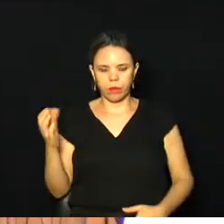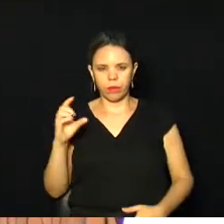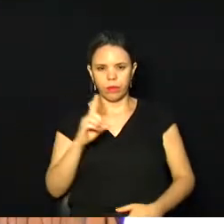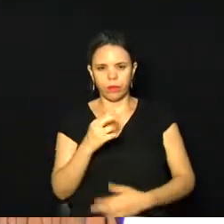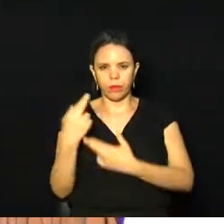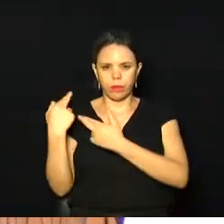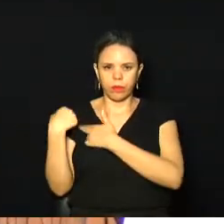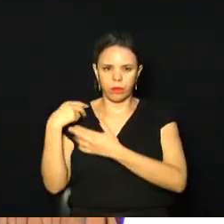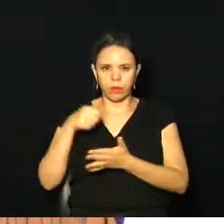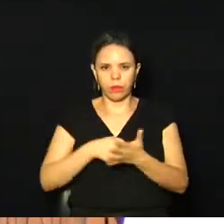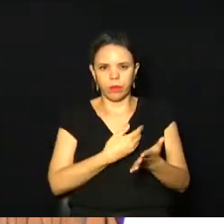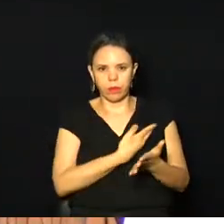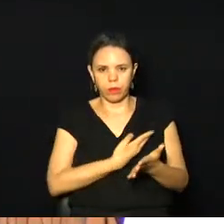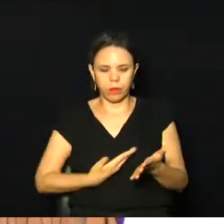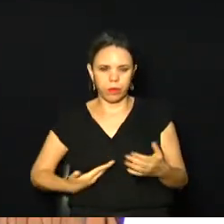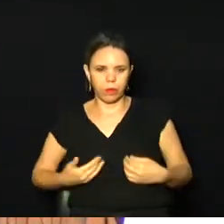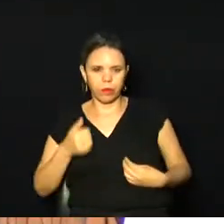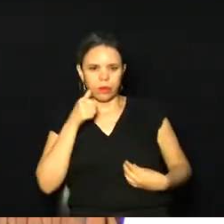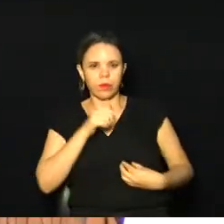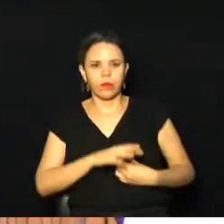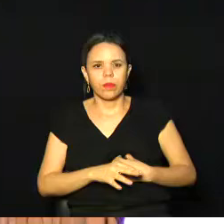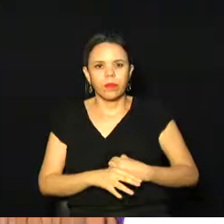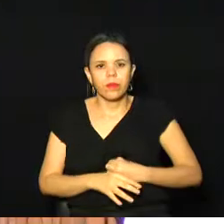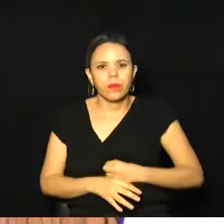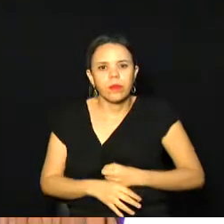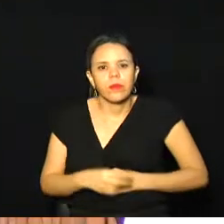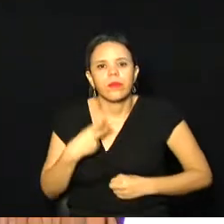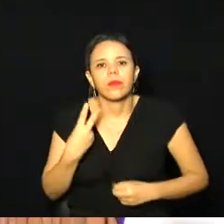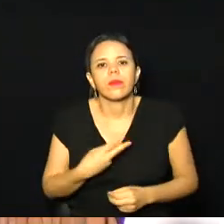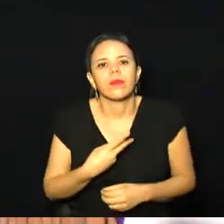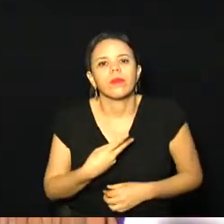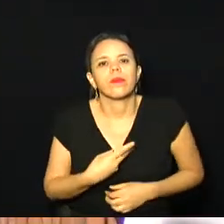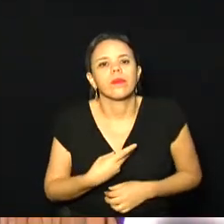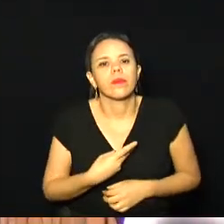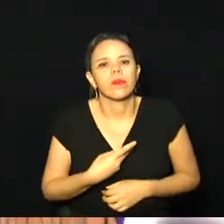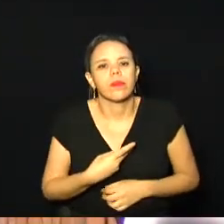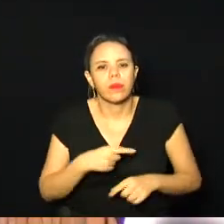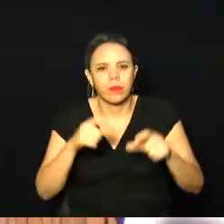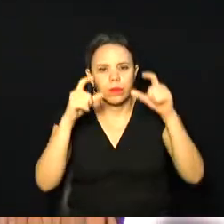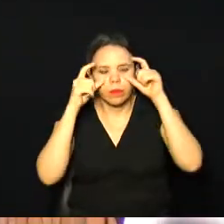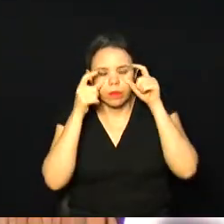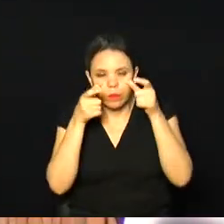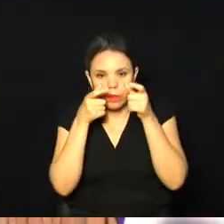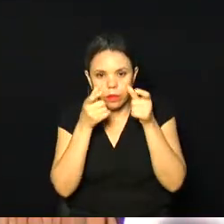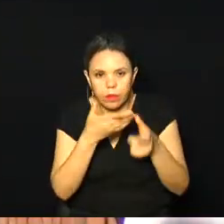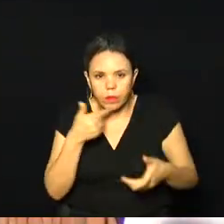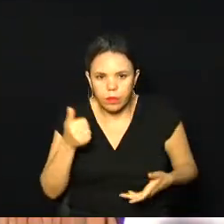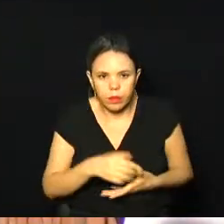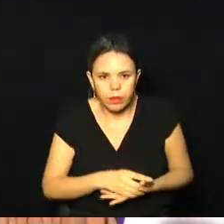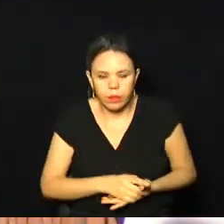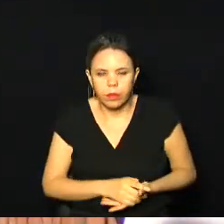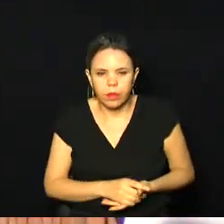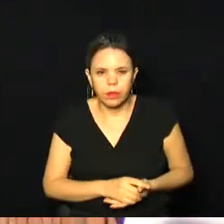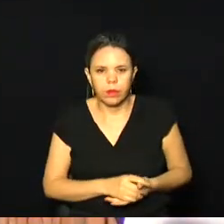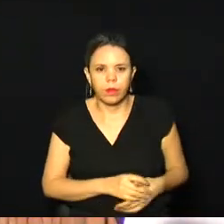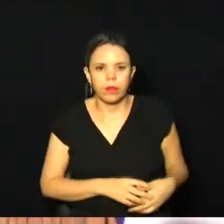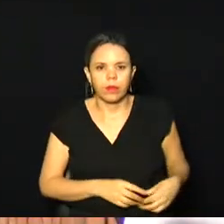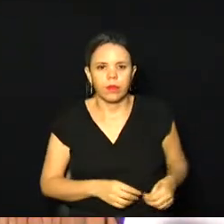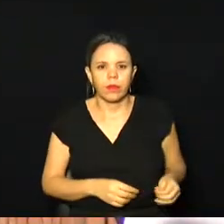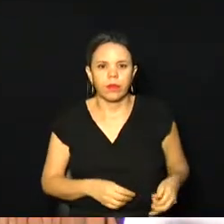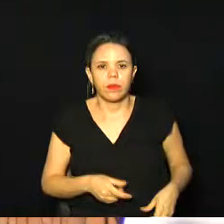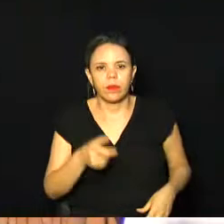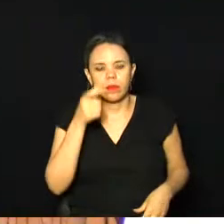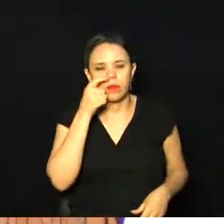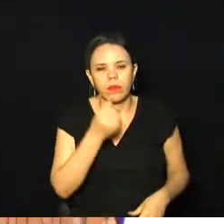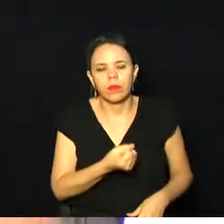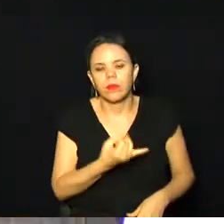coordenadora das políticas públicas para a mulher. Vereadora, eu coloquei até meu óculos para enxergar melhor, que a idade chegou, e vi o quantos